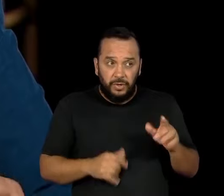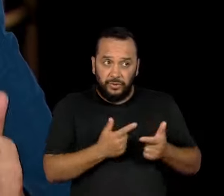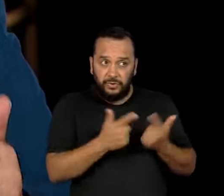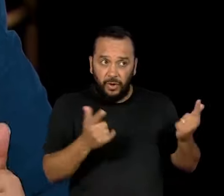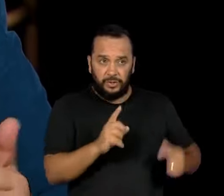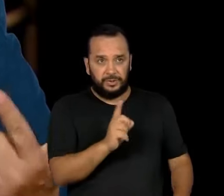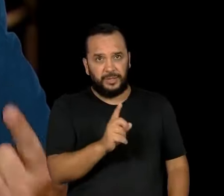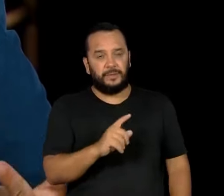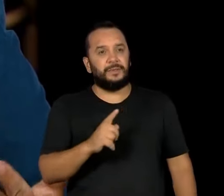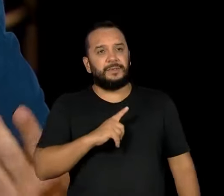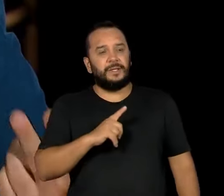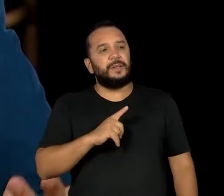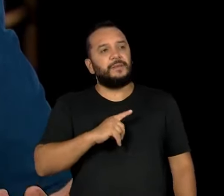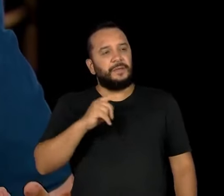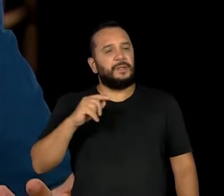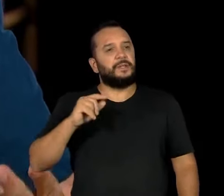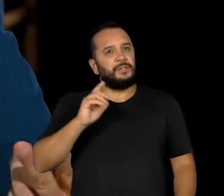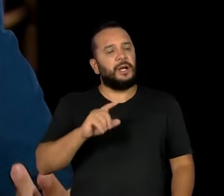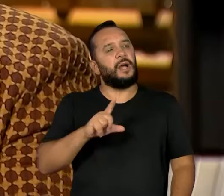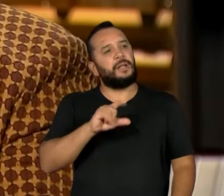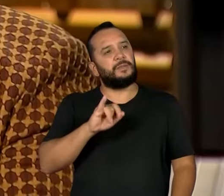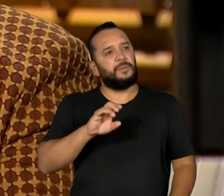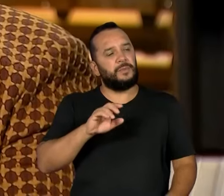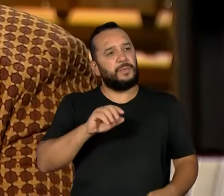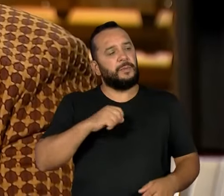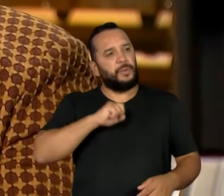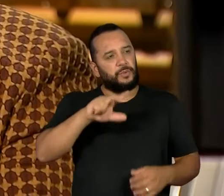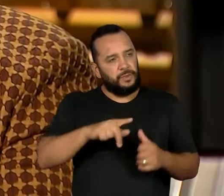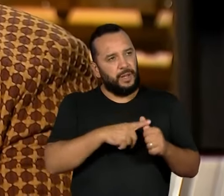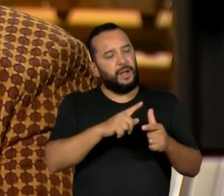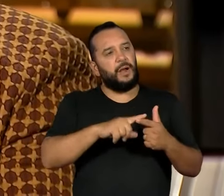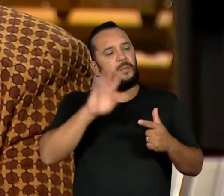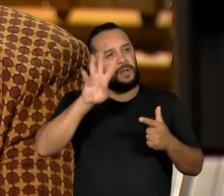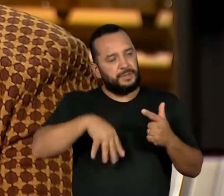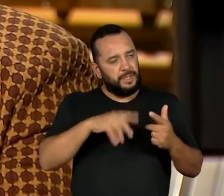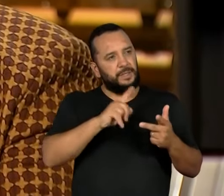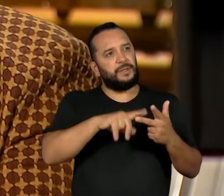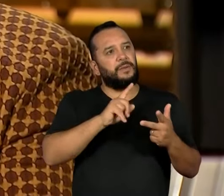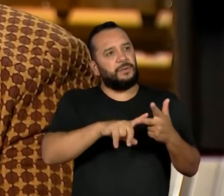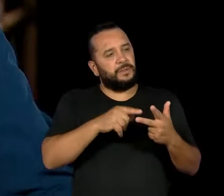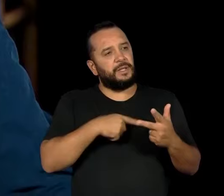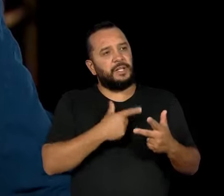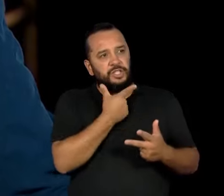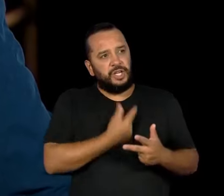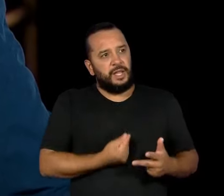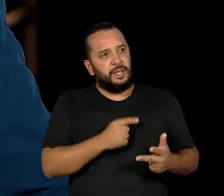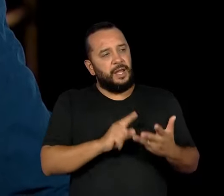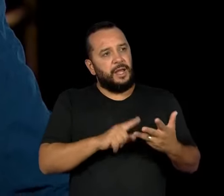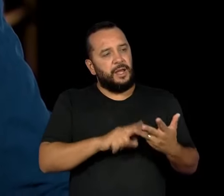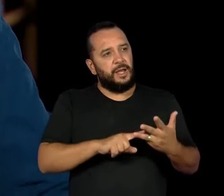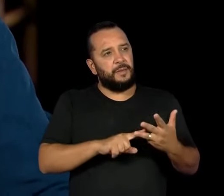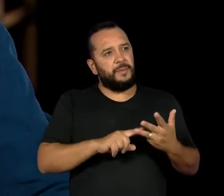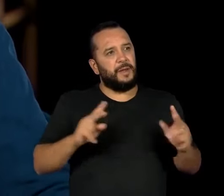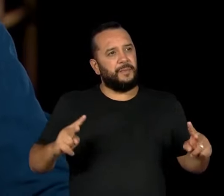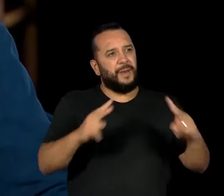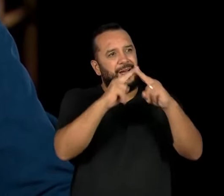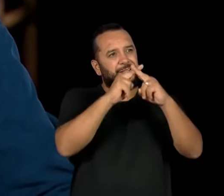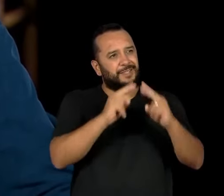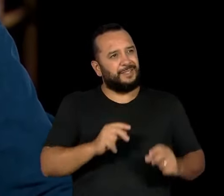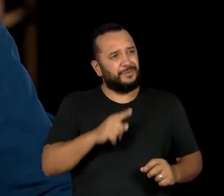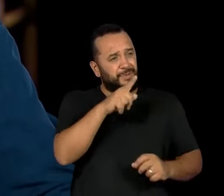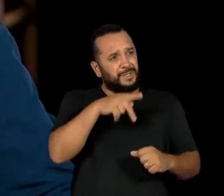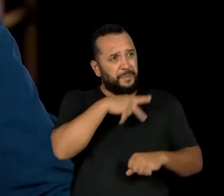aqui Lisboa Londres barcelonas Dublin Genebra Paris que que é isso aqui é um é um público